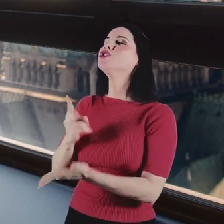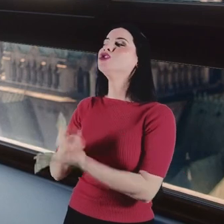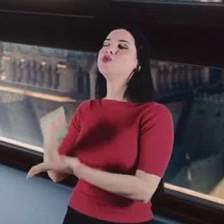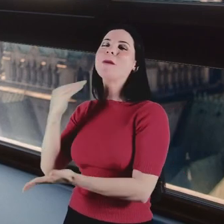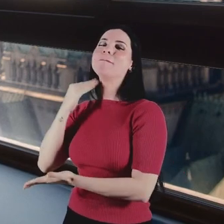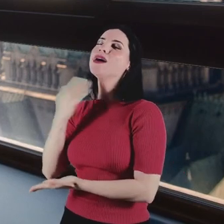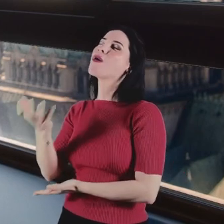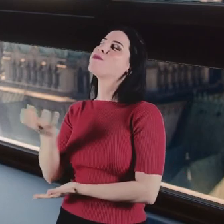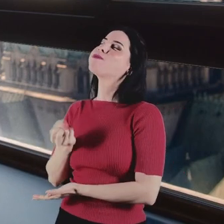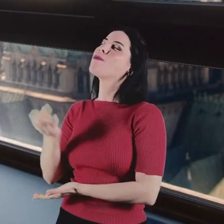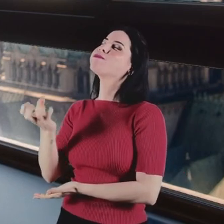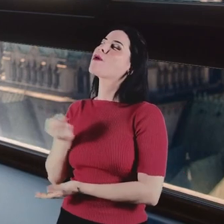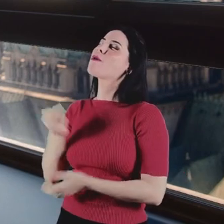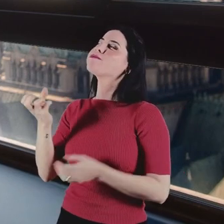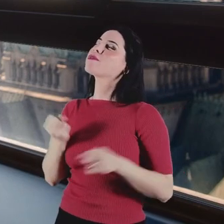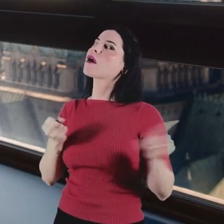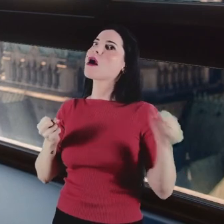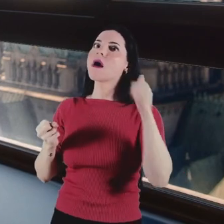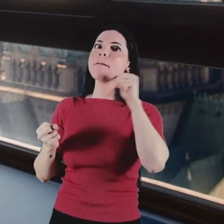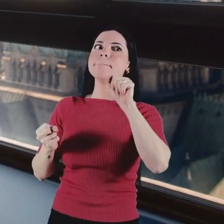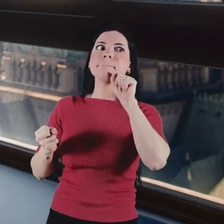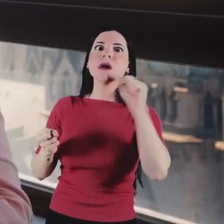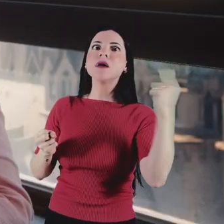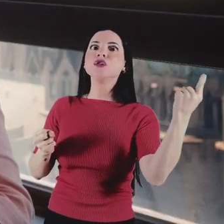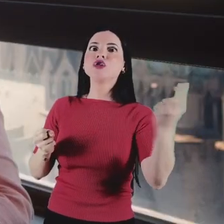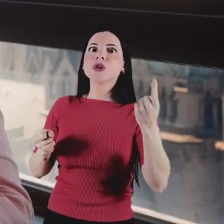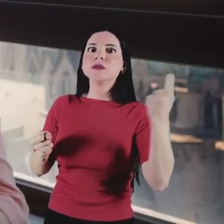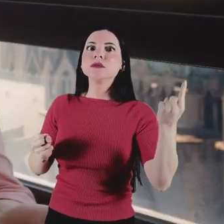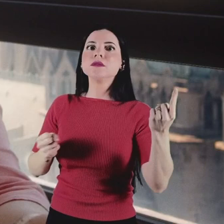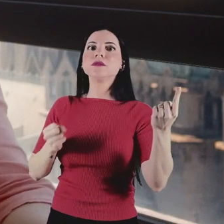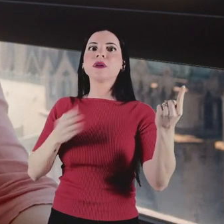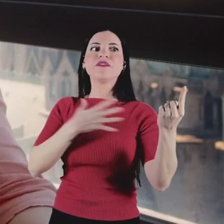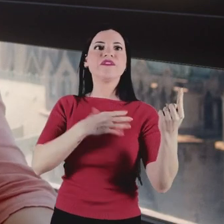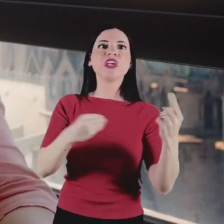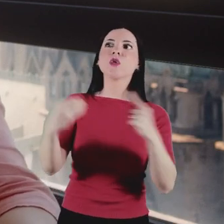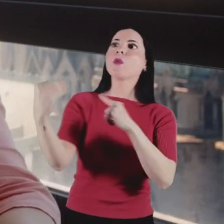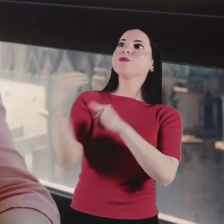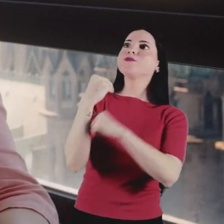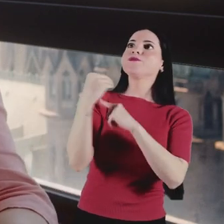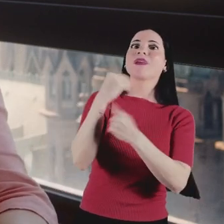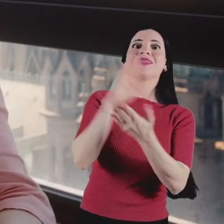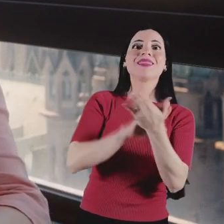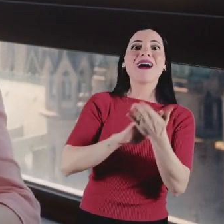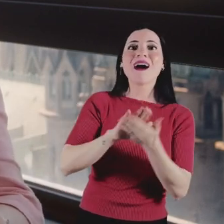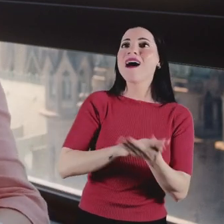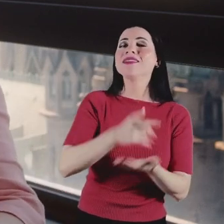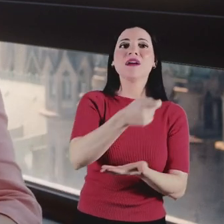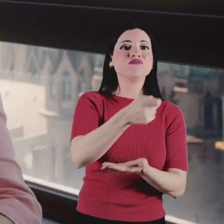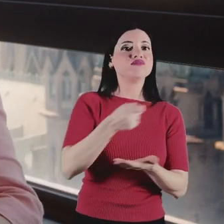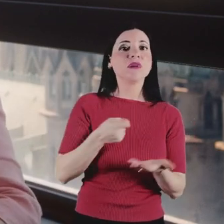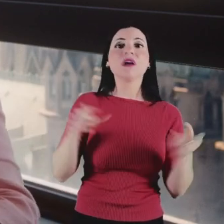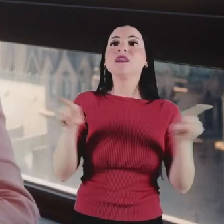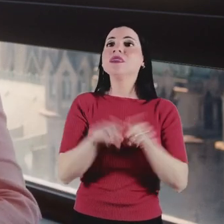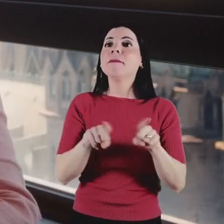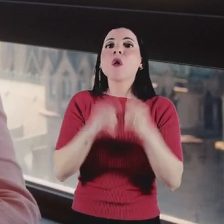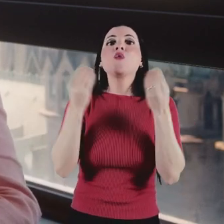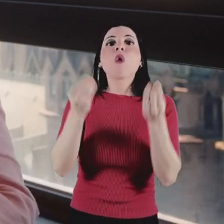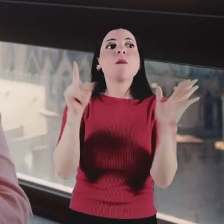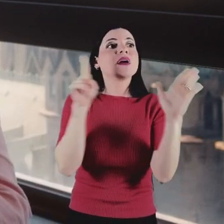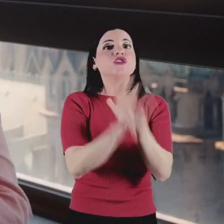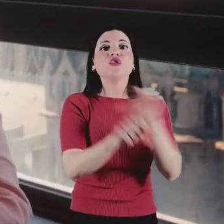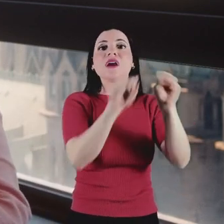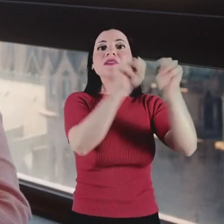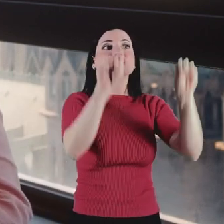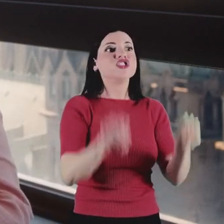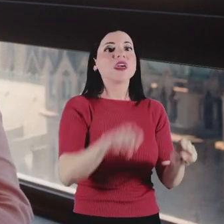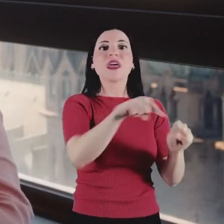sacando o auxílio emergencial da parcela dupla de uma mãe, e a mãe com o filho sem receber absolutamente nada e